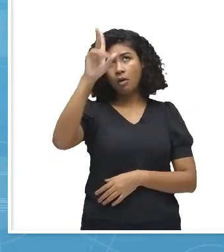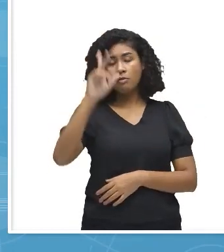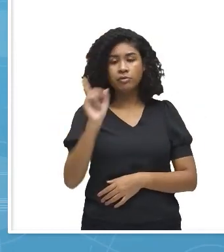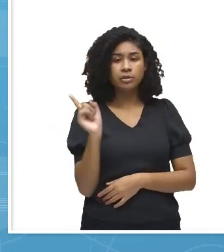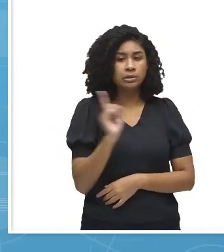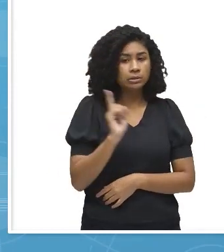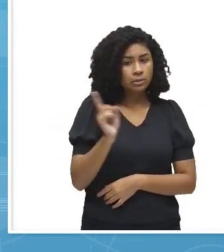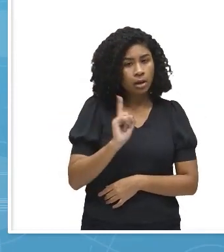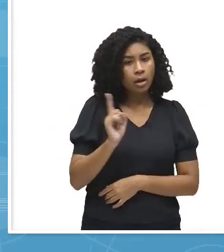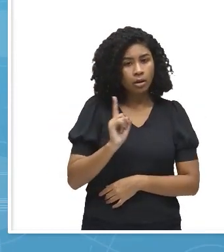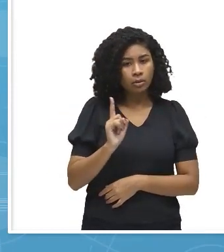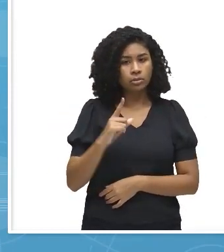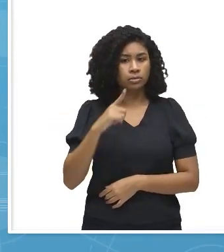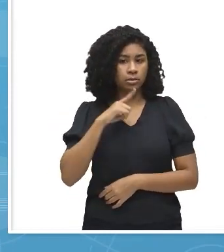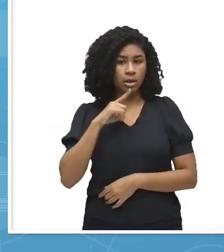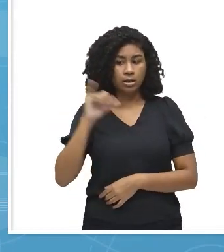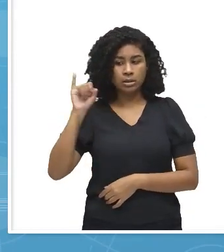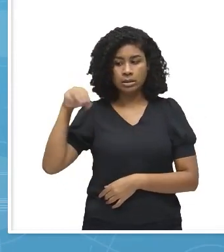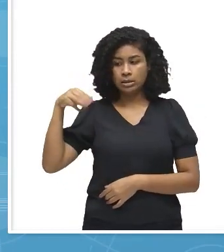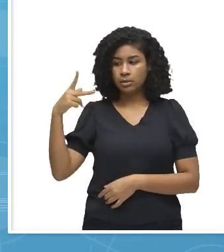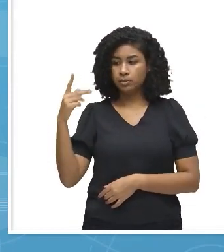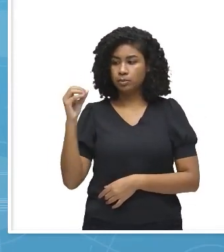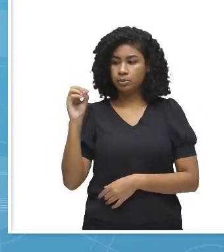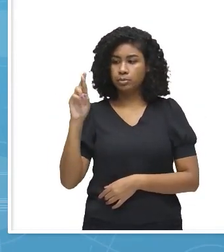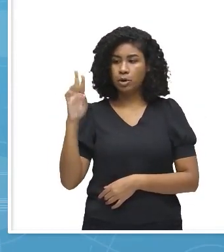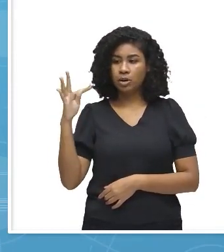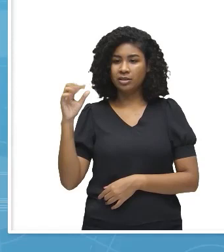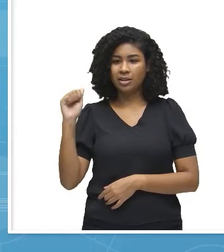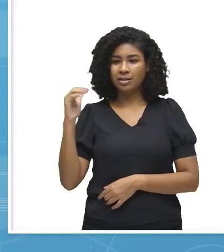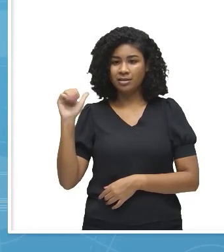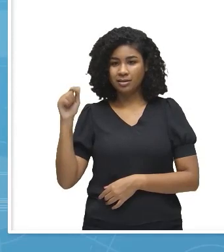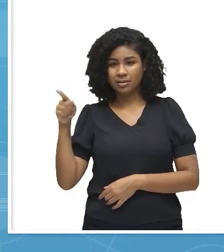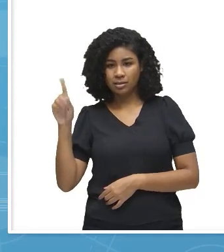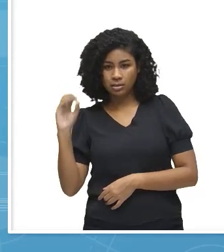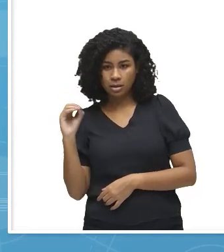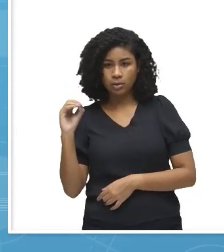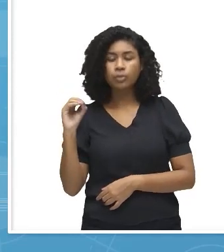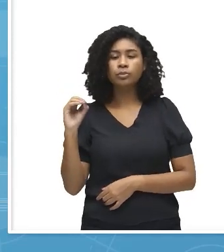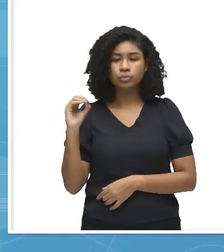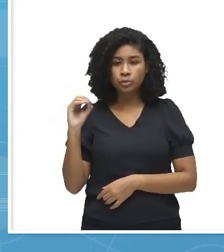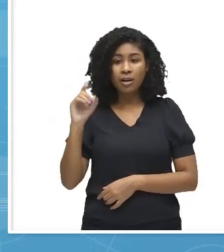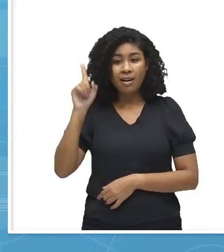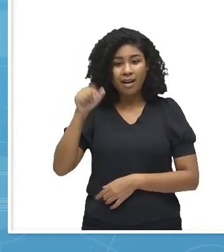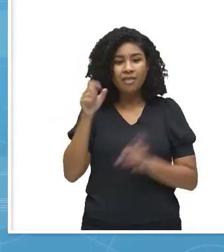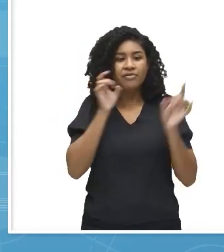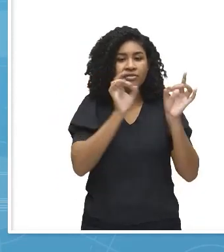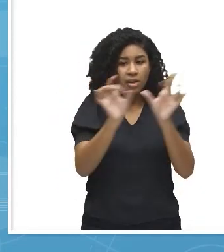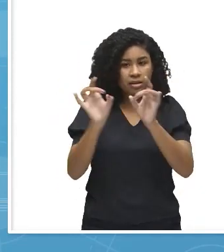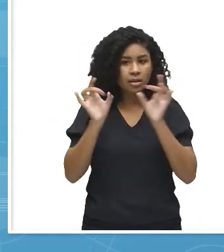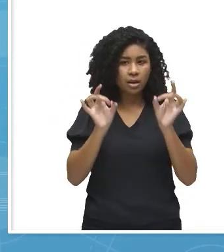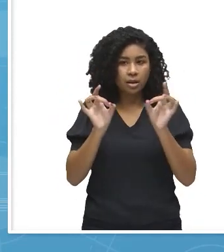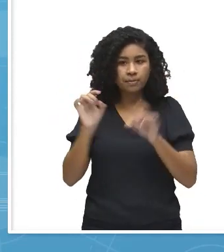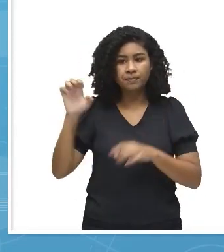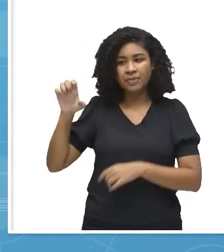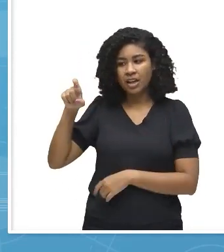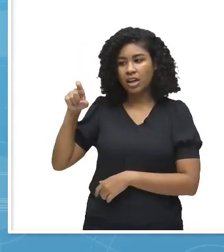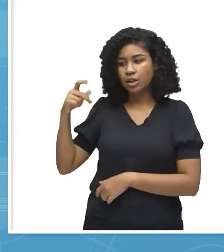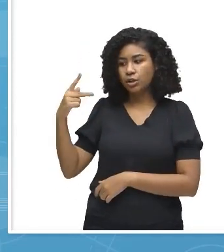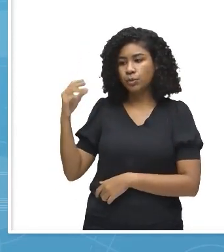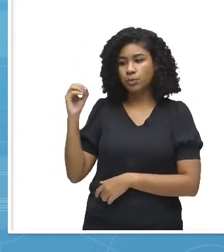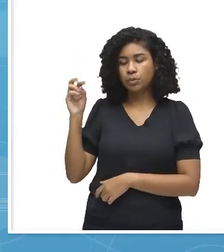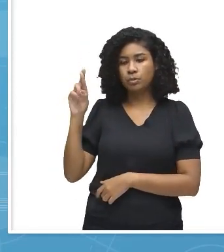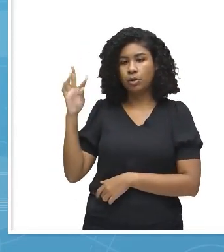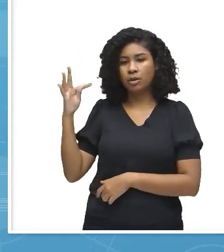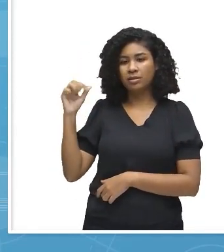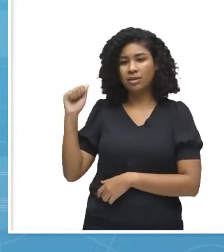esses dois termos, importação e exportação, tá? Então, a exportação é quando a gente comercializa